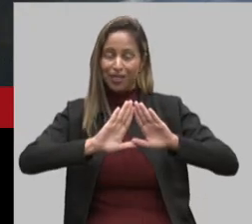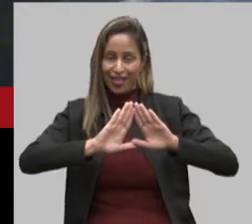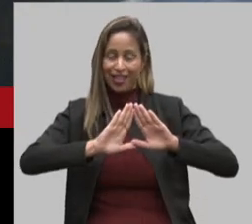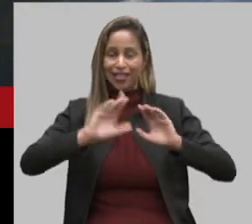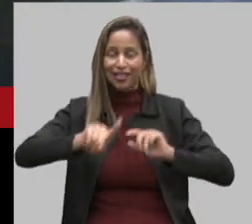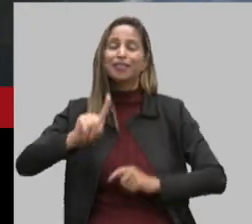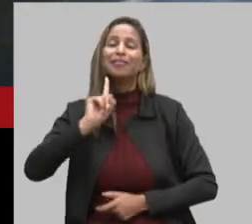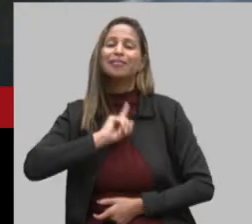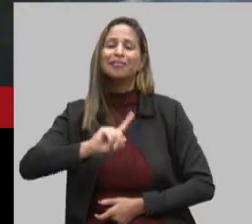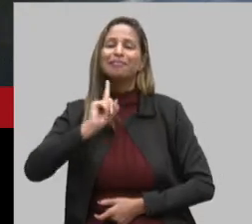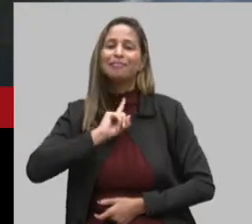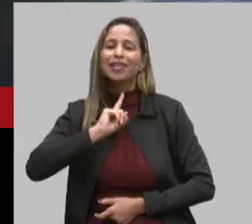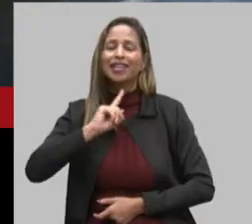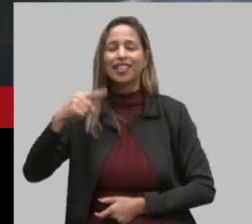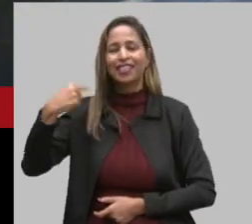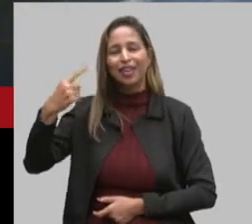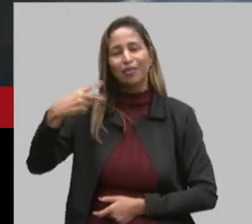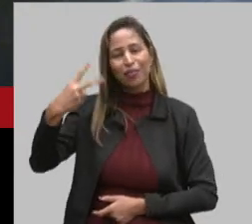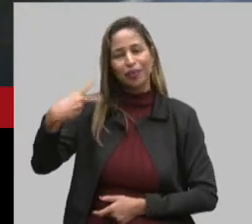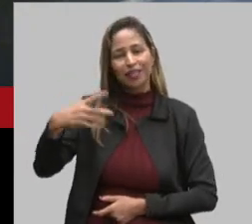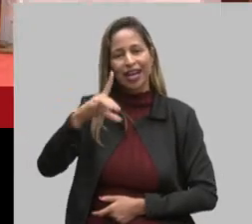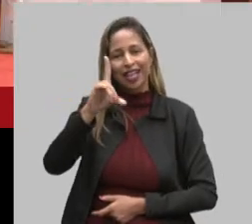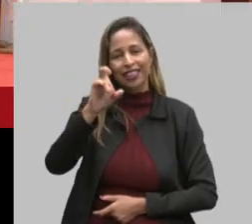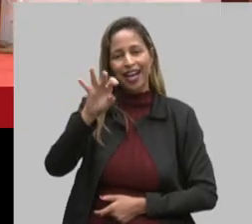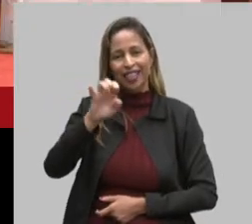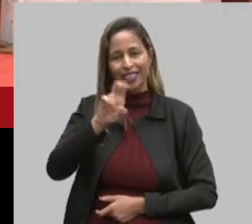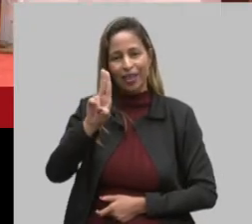Gerais Deputado Tad